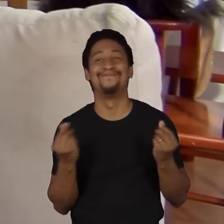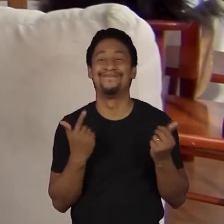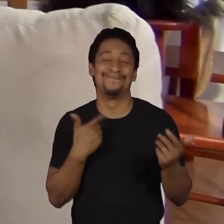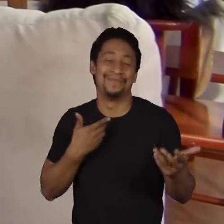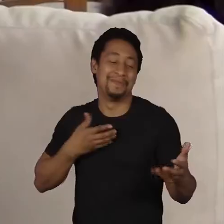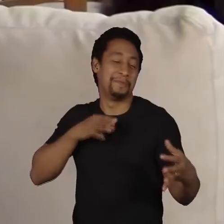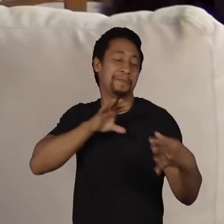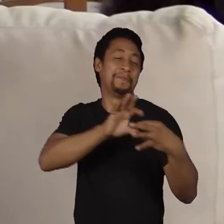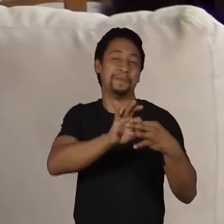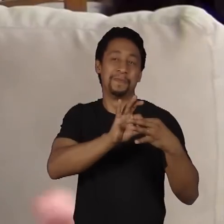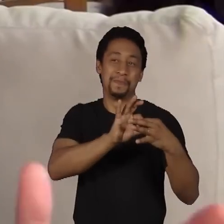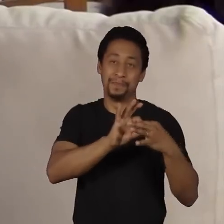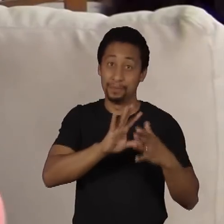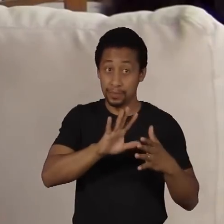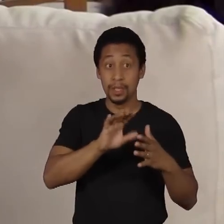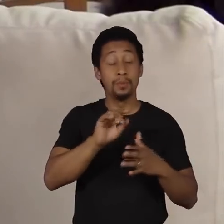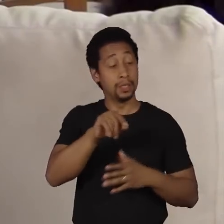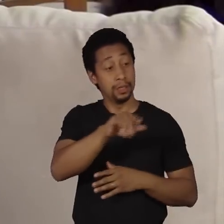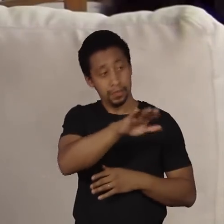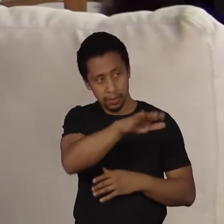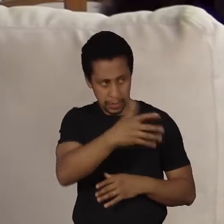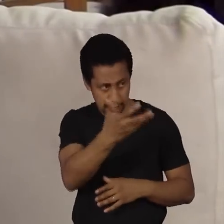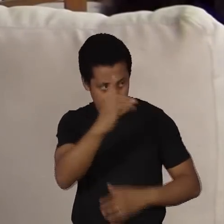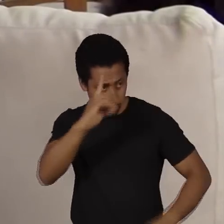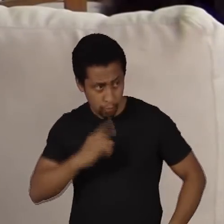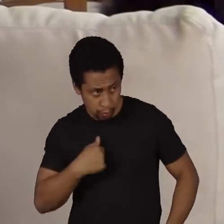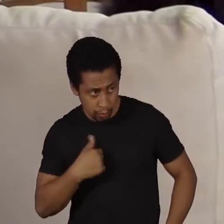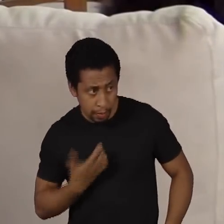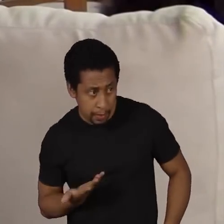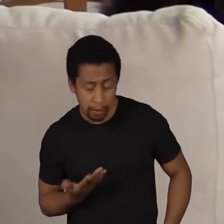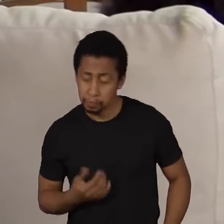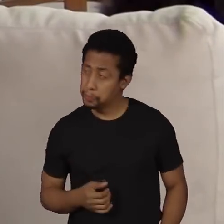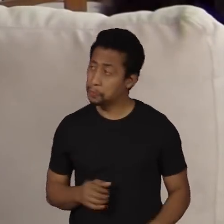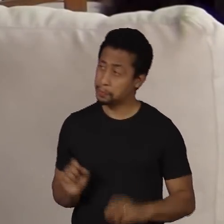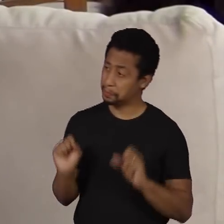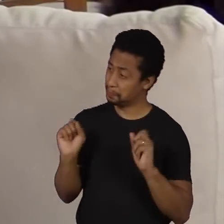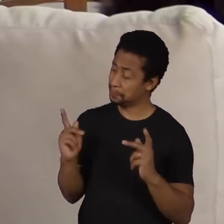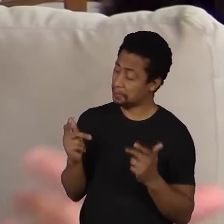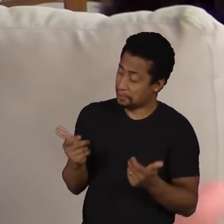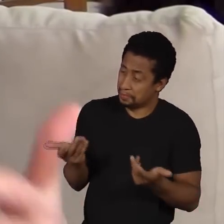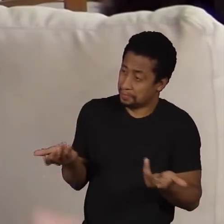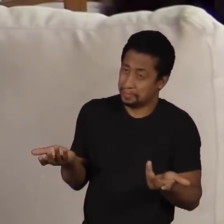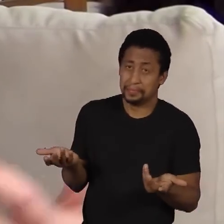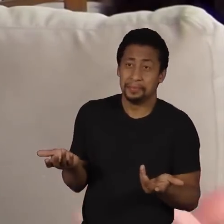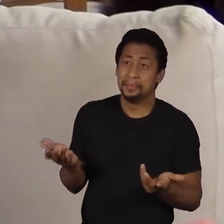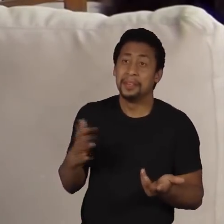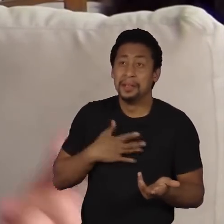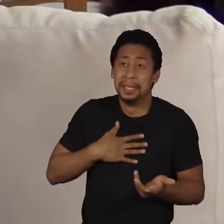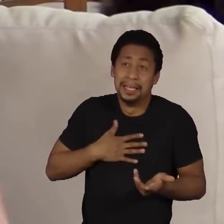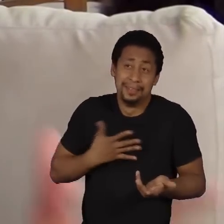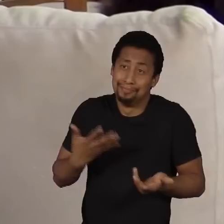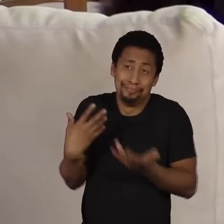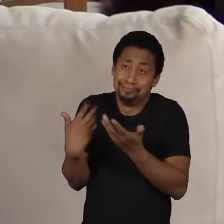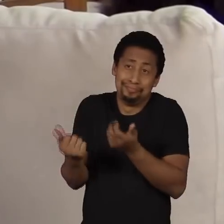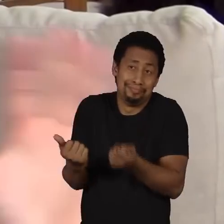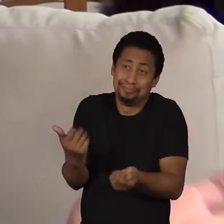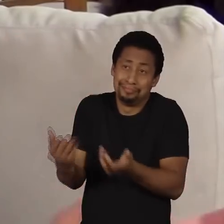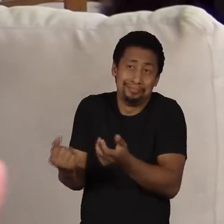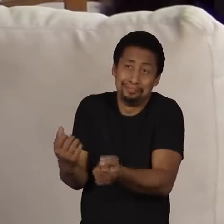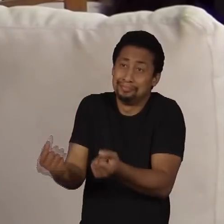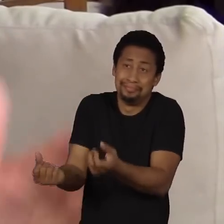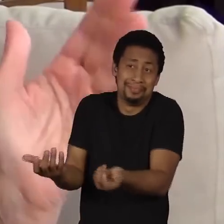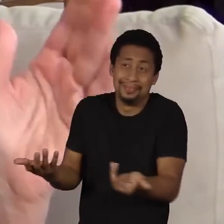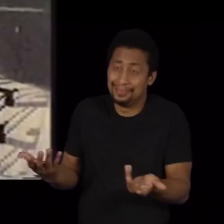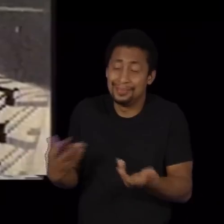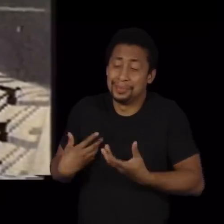sintonia, né? Você quer me dirigir, Medéia? Eu falei, tá, né? Porque eu já estava nessa onda dela, não perca o